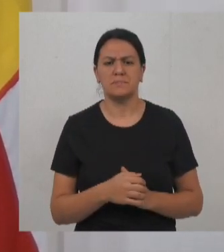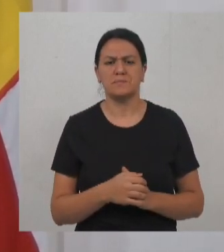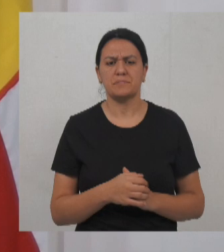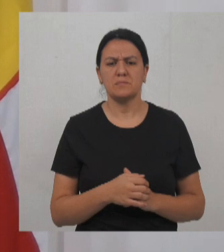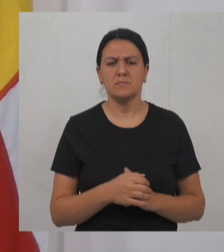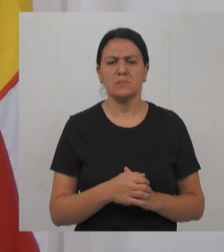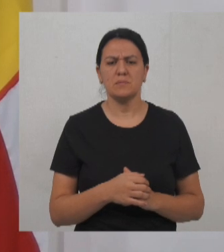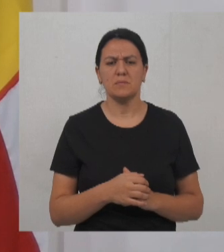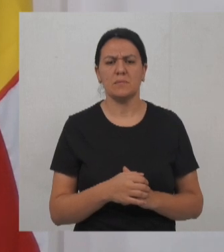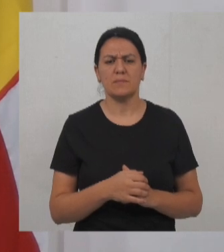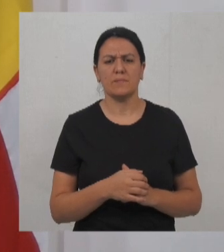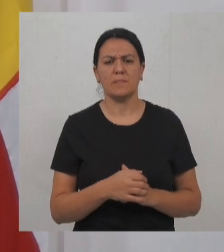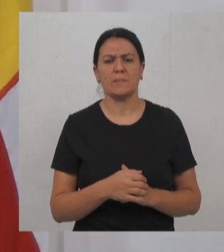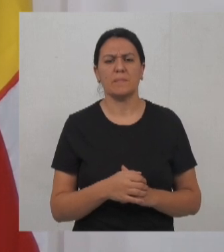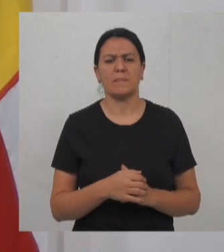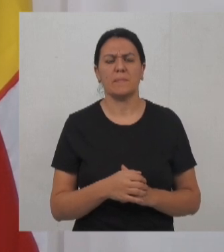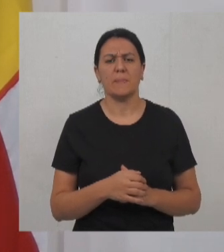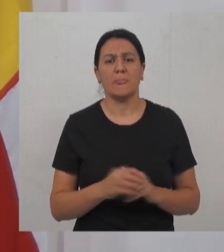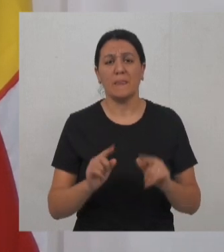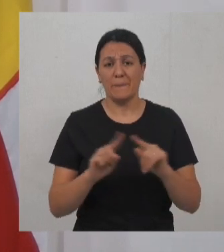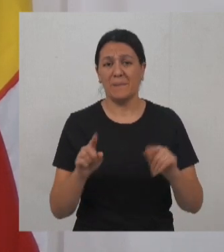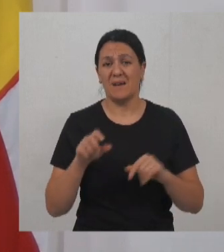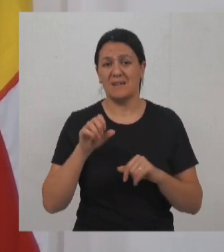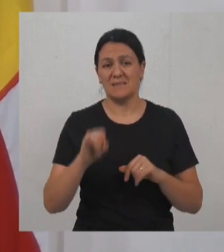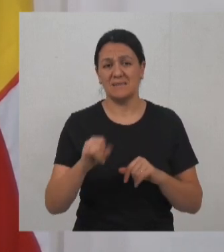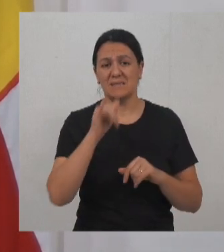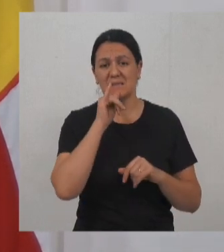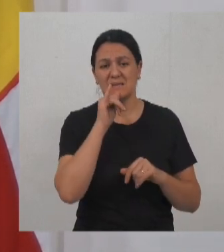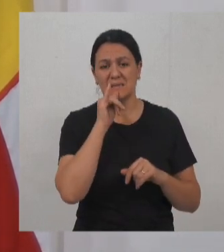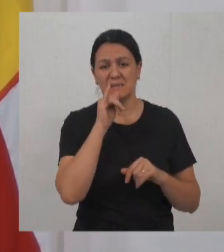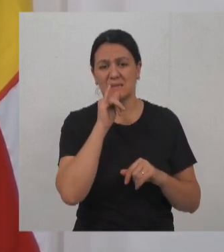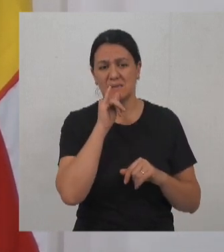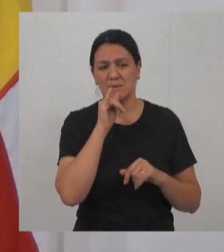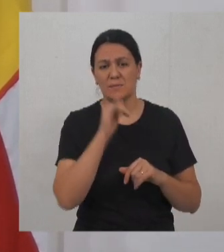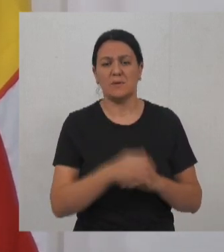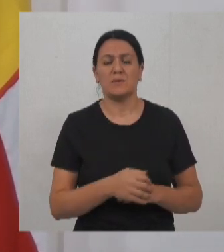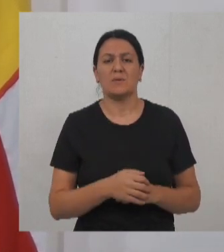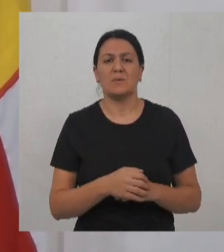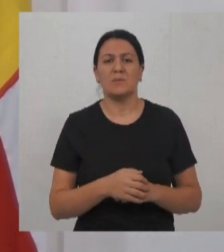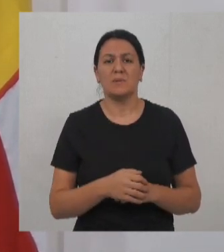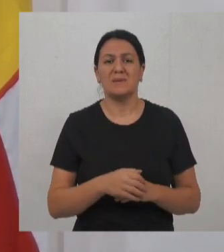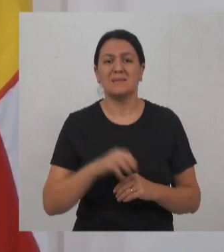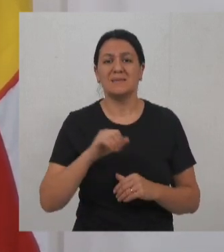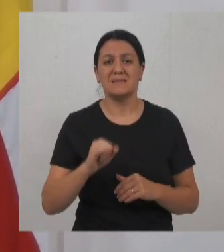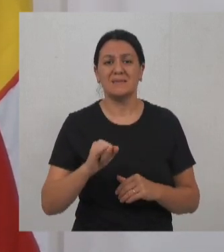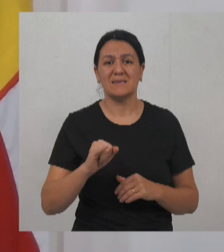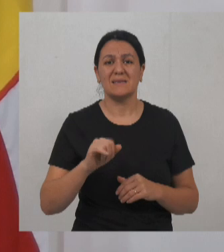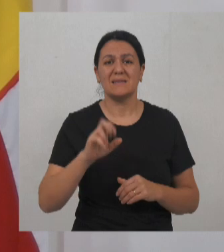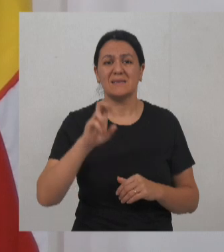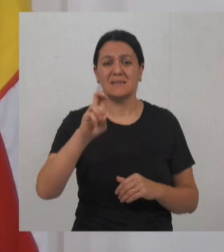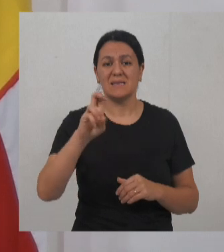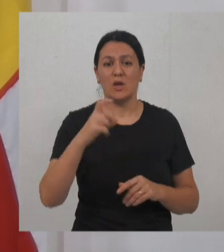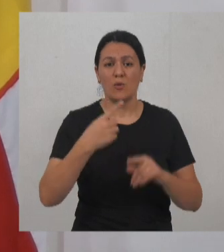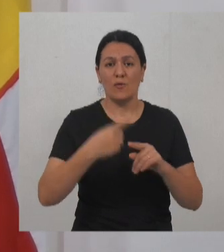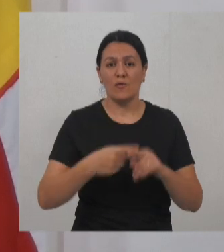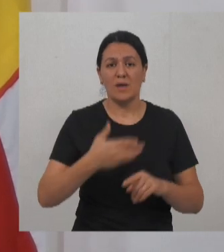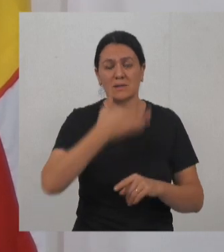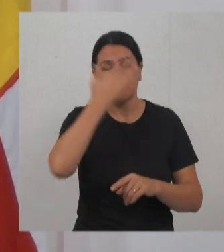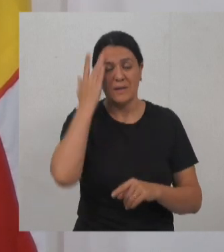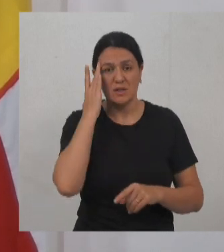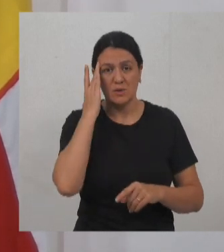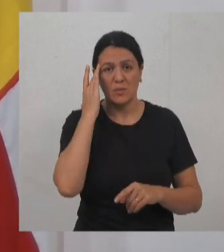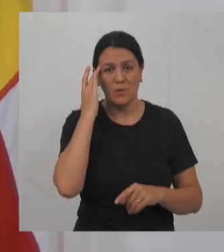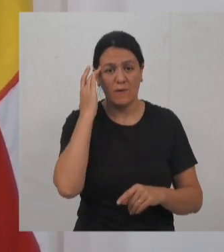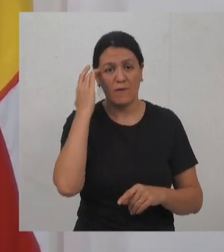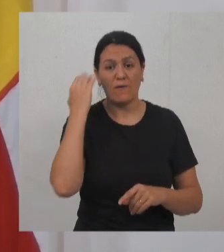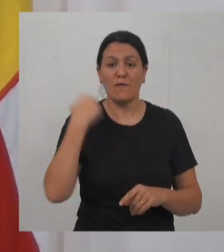sorteado, o juízo é que vai dispensar, em homenagem a esse mês inteiro, que ele ficou